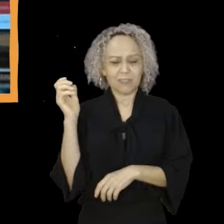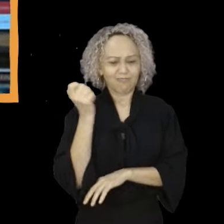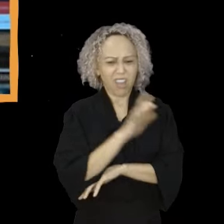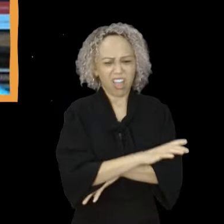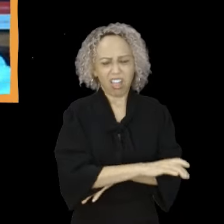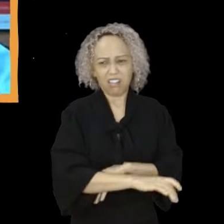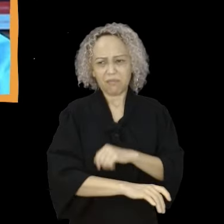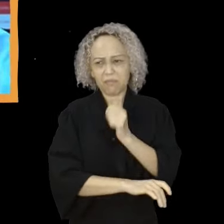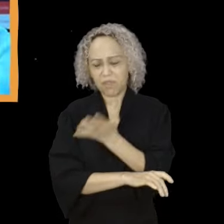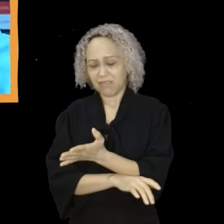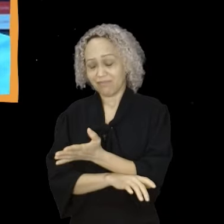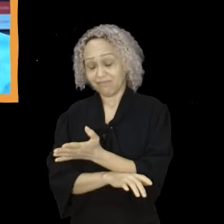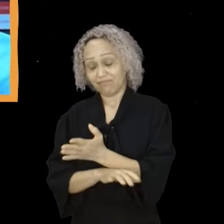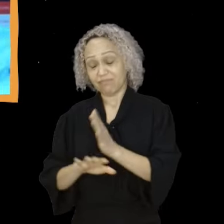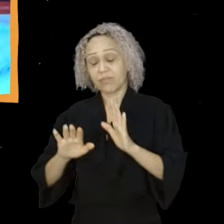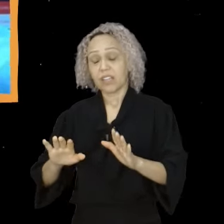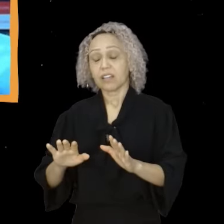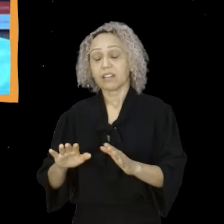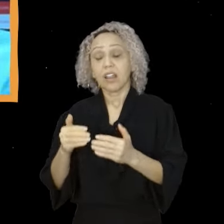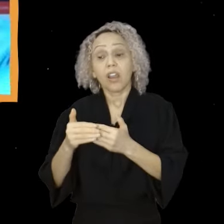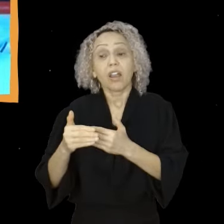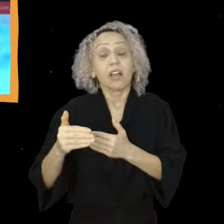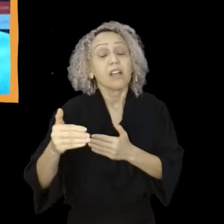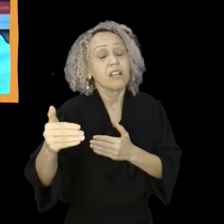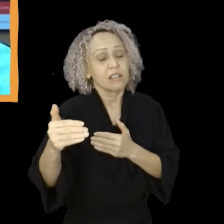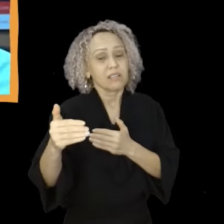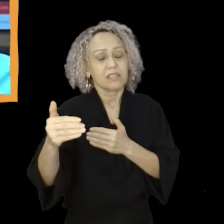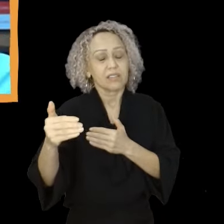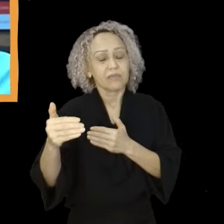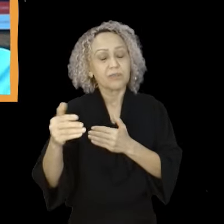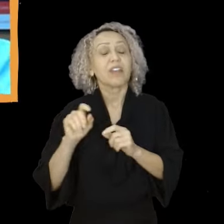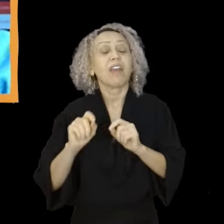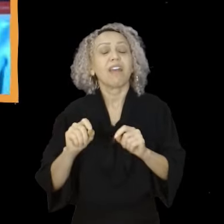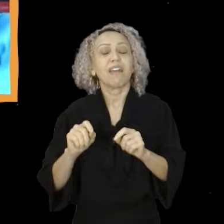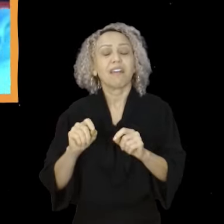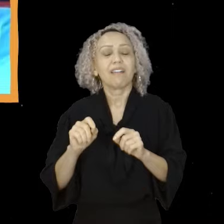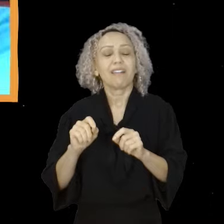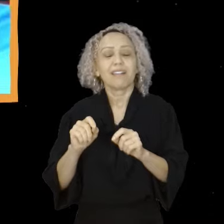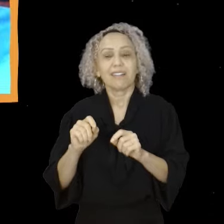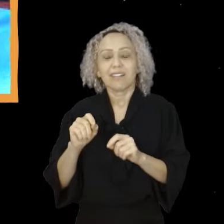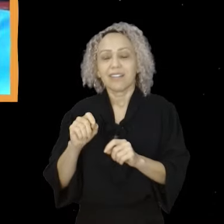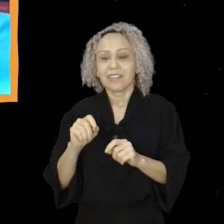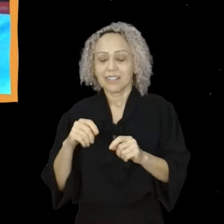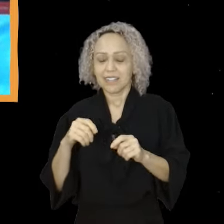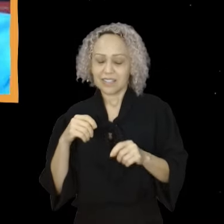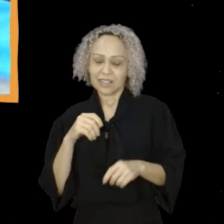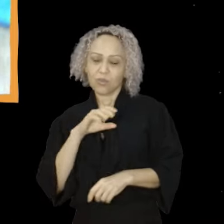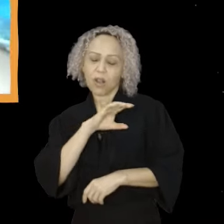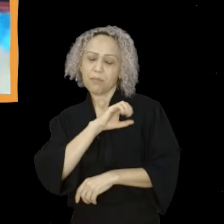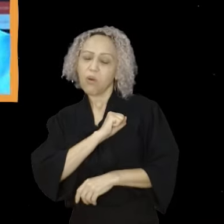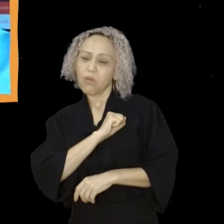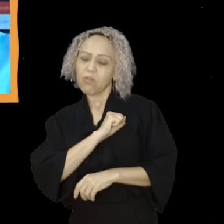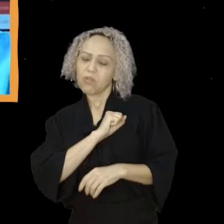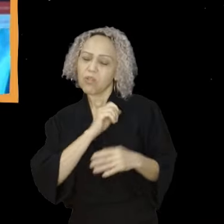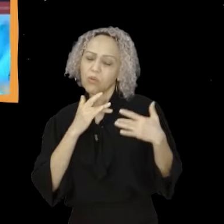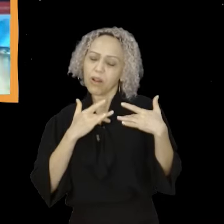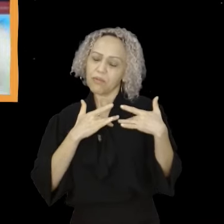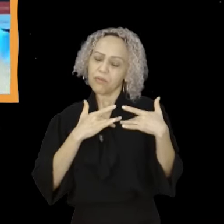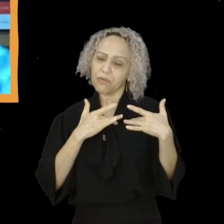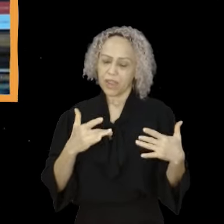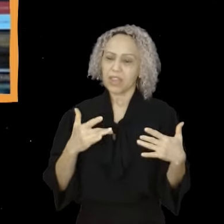Vamos construir a ideia da revolução com amor, com afeto, com alegria, para enfrentar uma crise